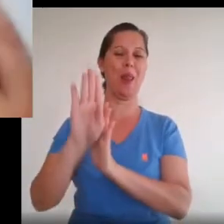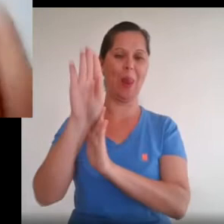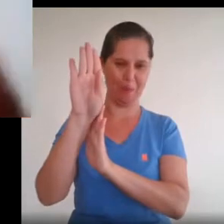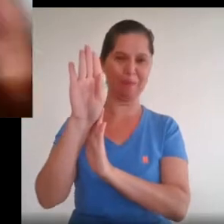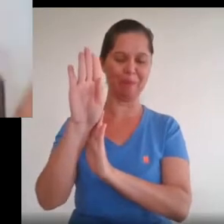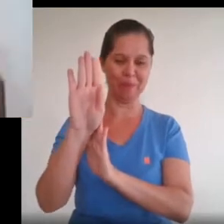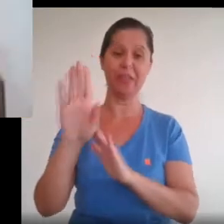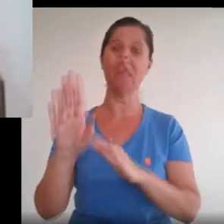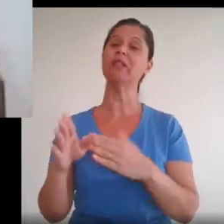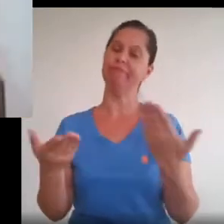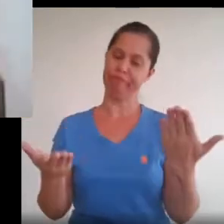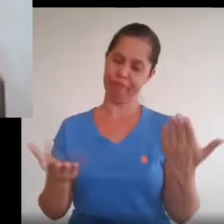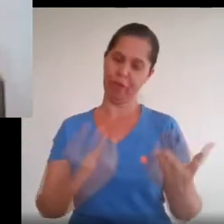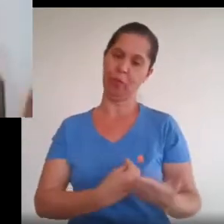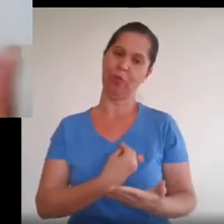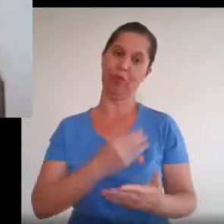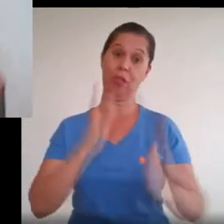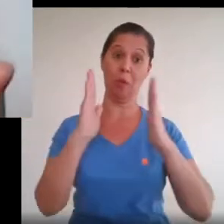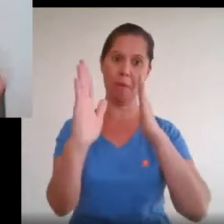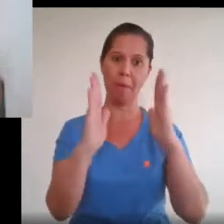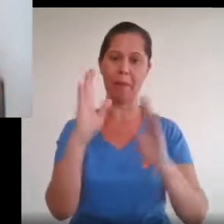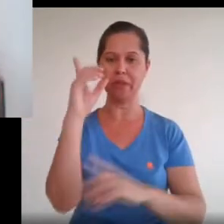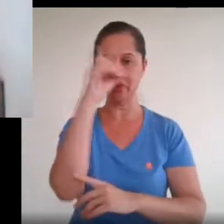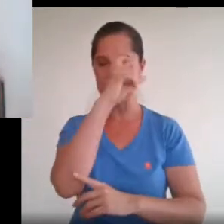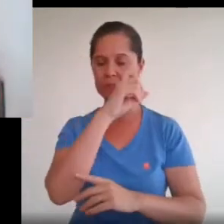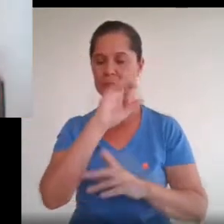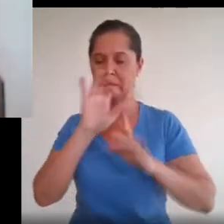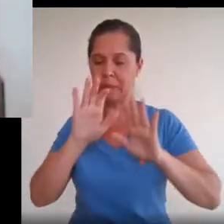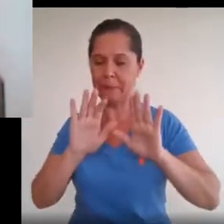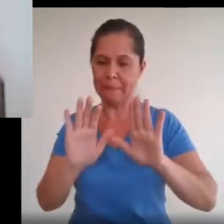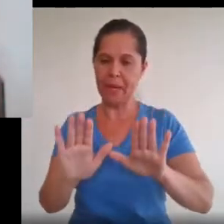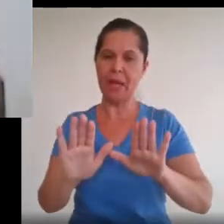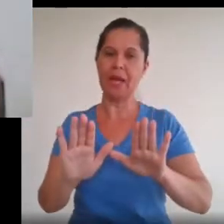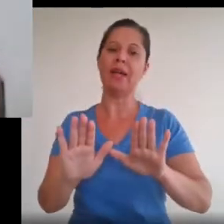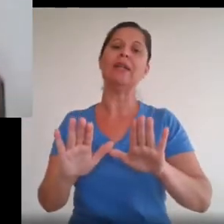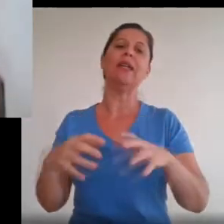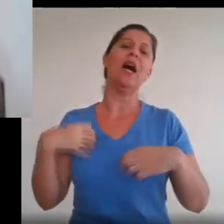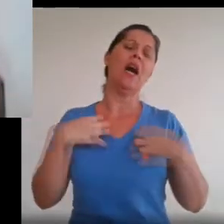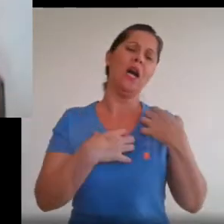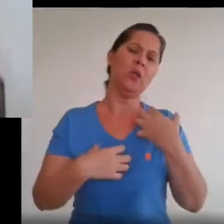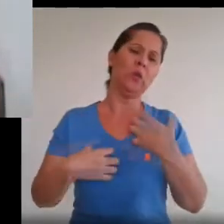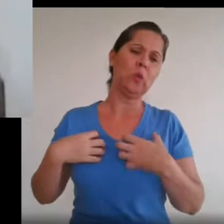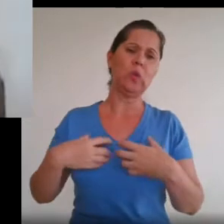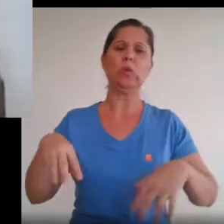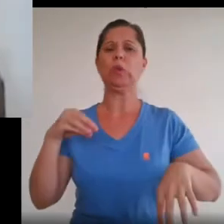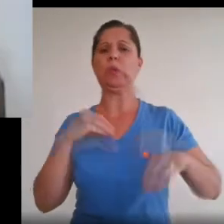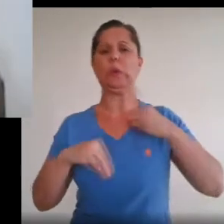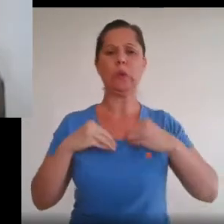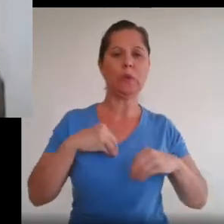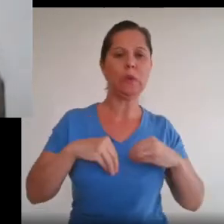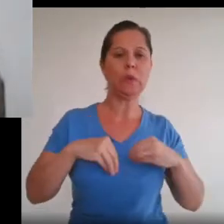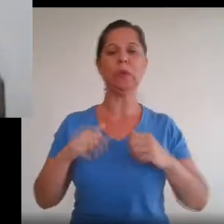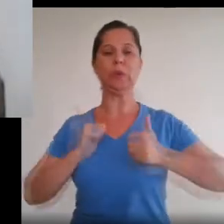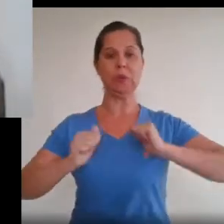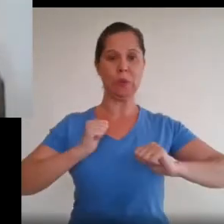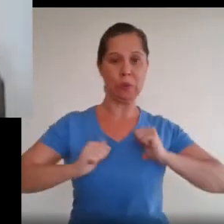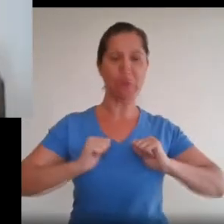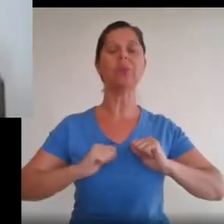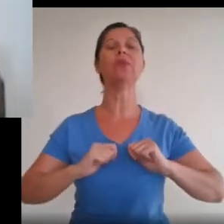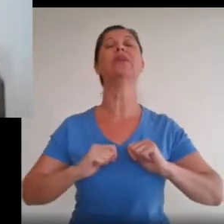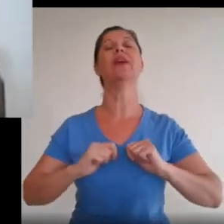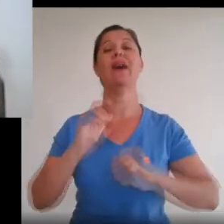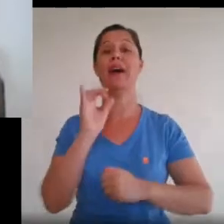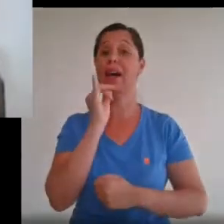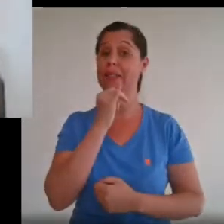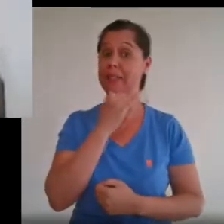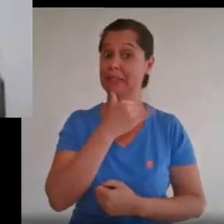está num momento extremamente difícil, mas eu penso que essa angústia, essa ansiedade, essa tristeza